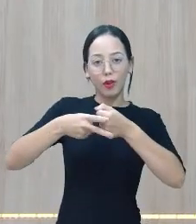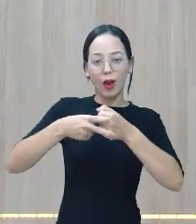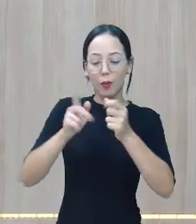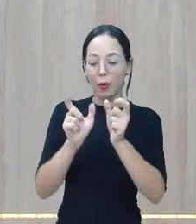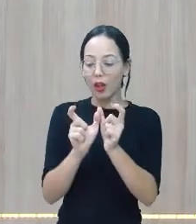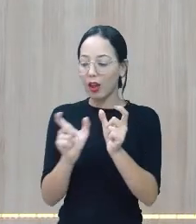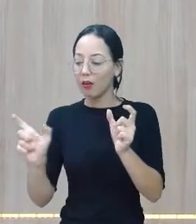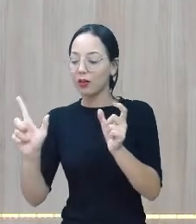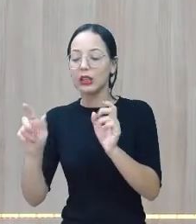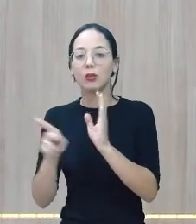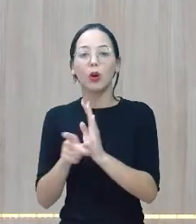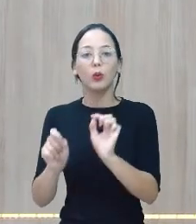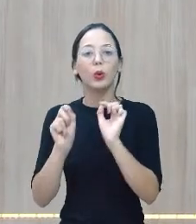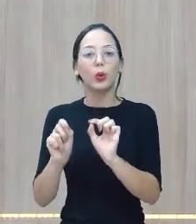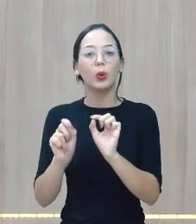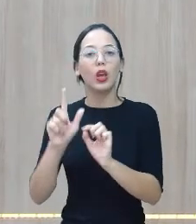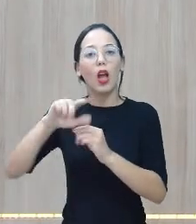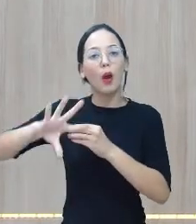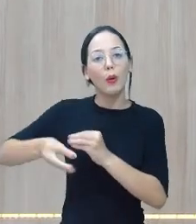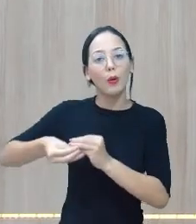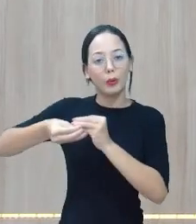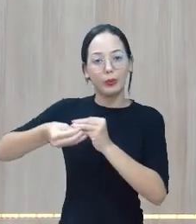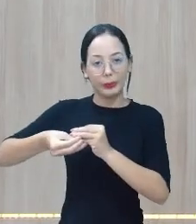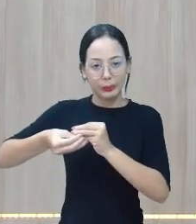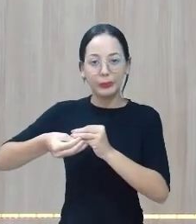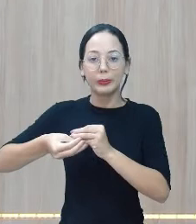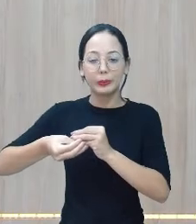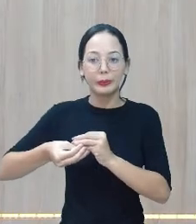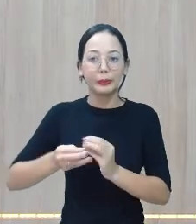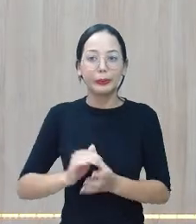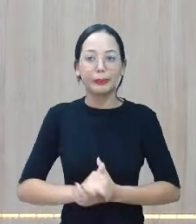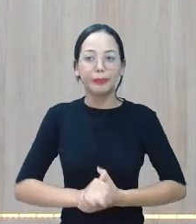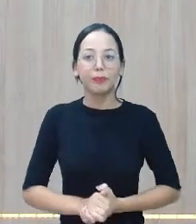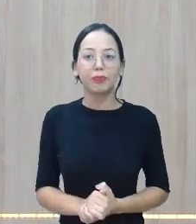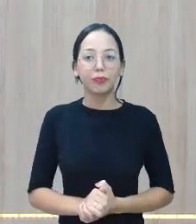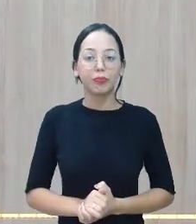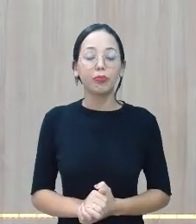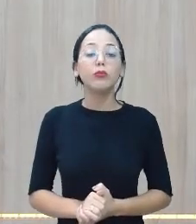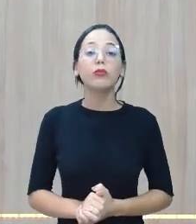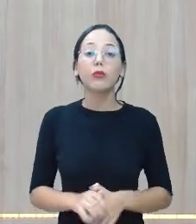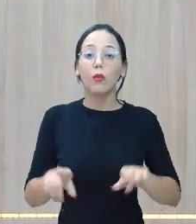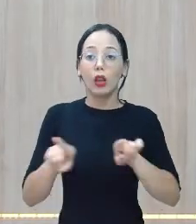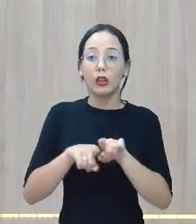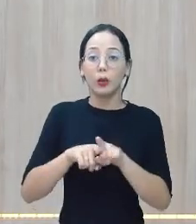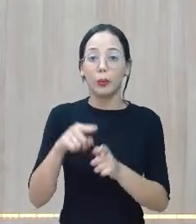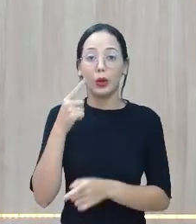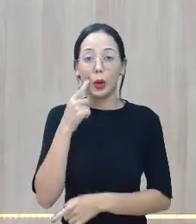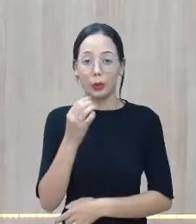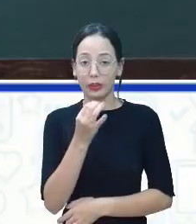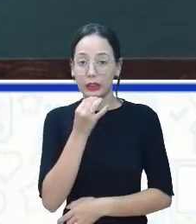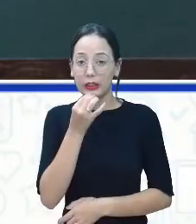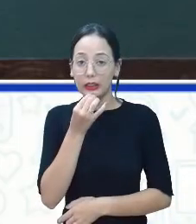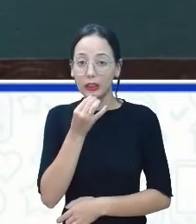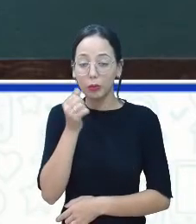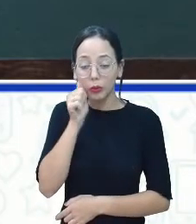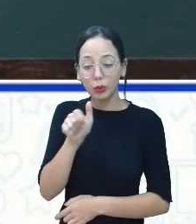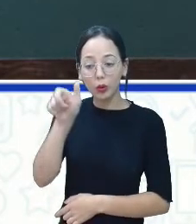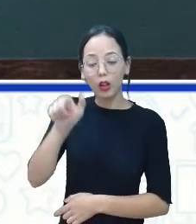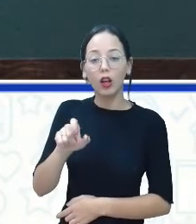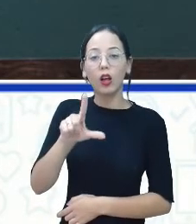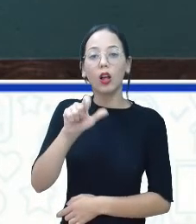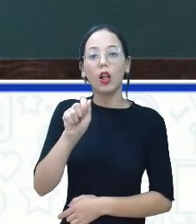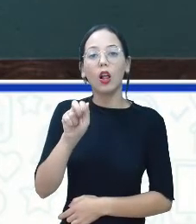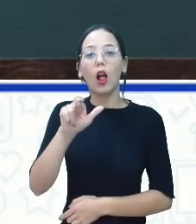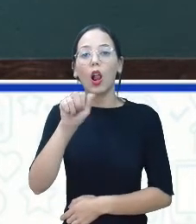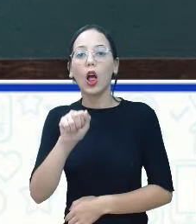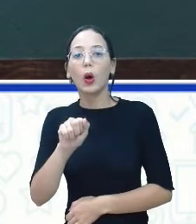frase é este complemento. Vamos lá. Eu coloquei este exemplo, não é? Laura está